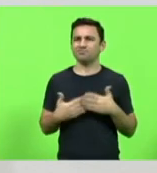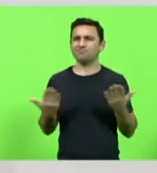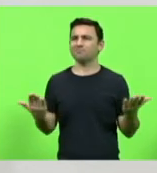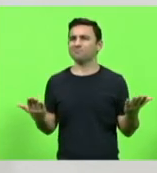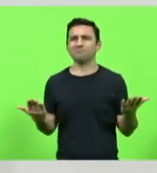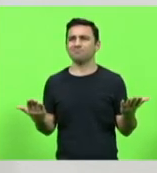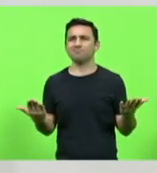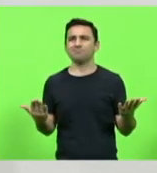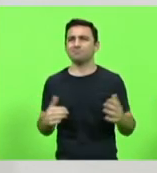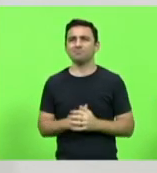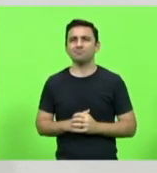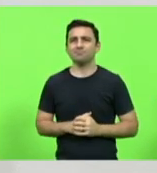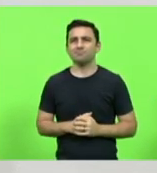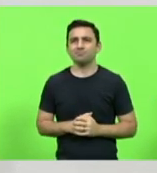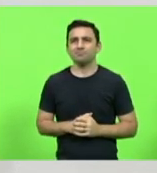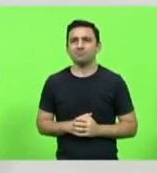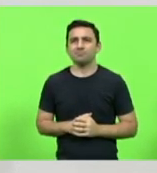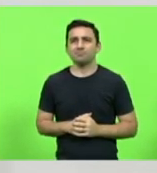Então,